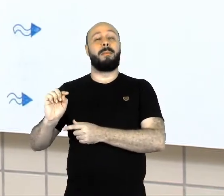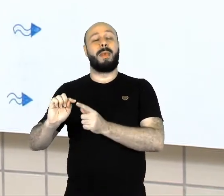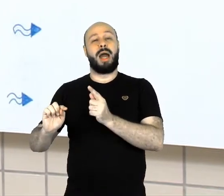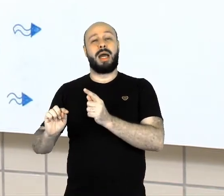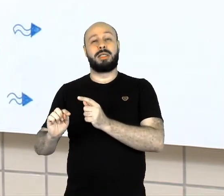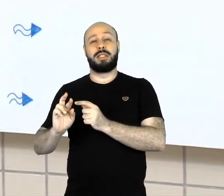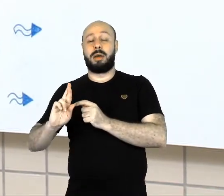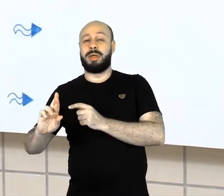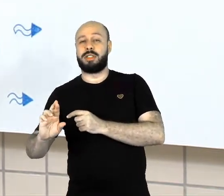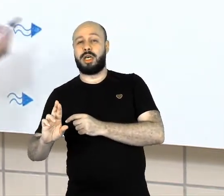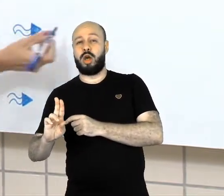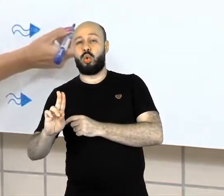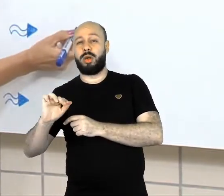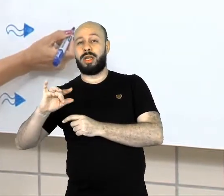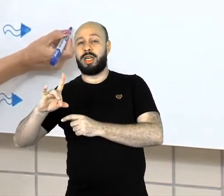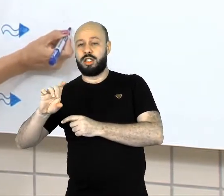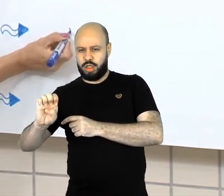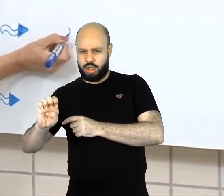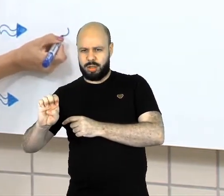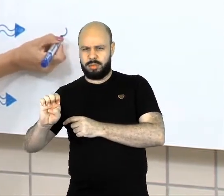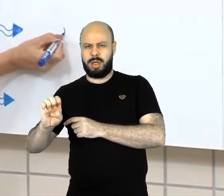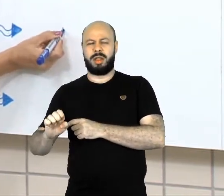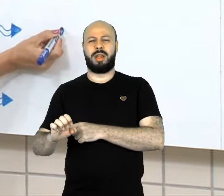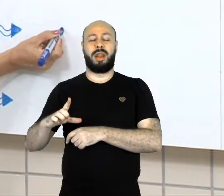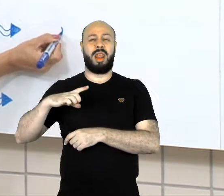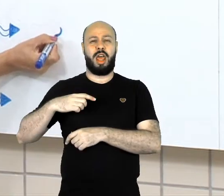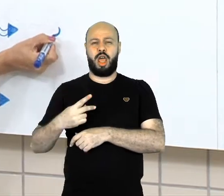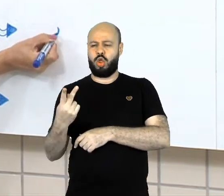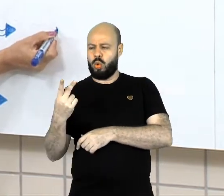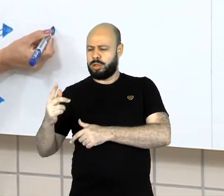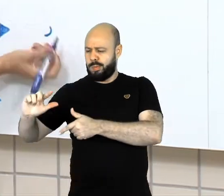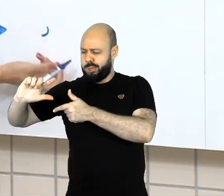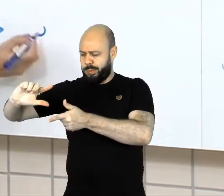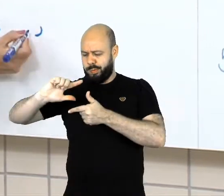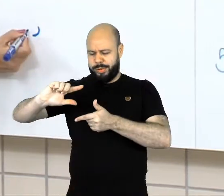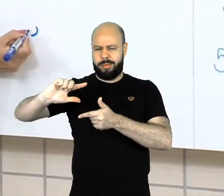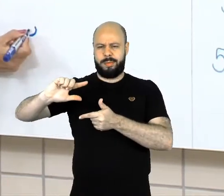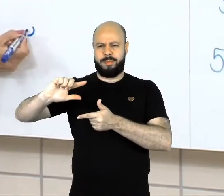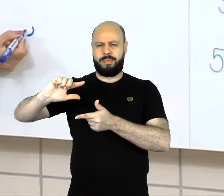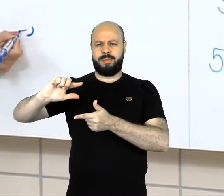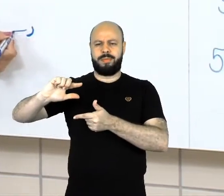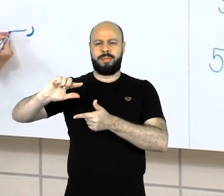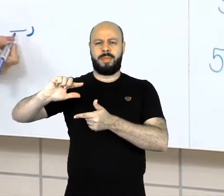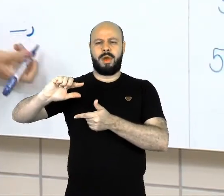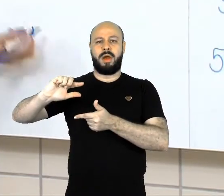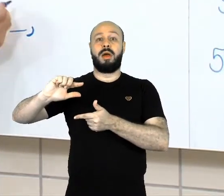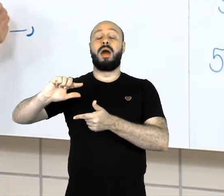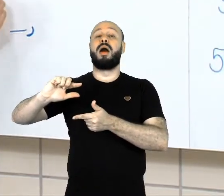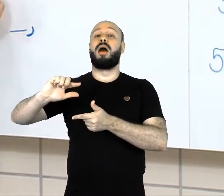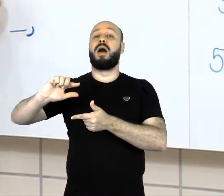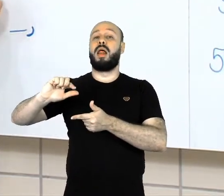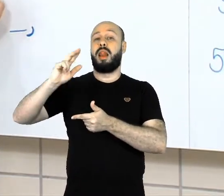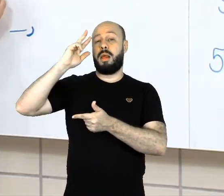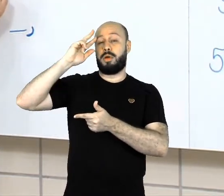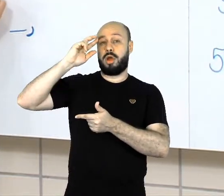duas placas e aí nós vamos dividir o seu número com a vírgula, onde antes da